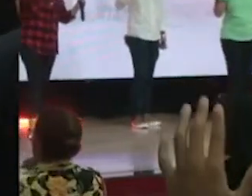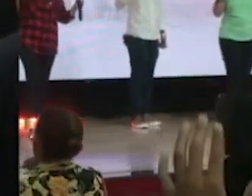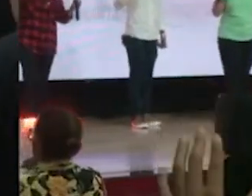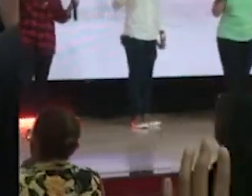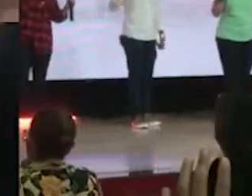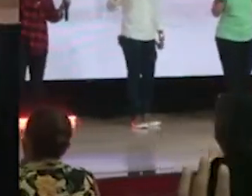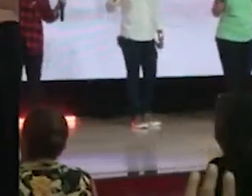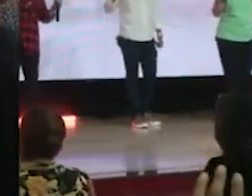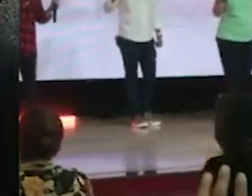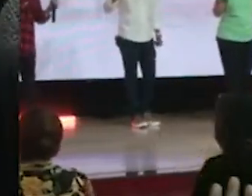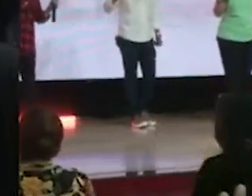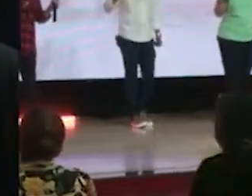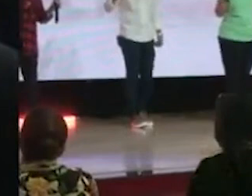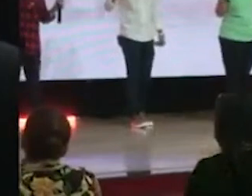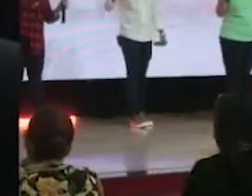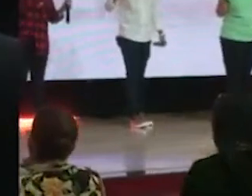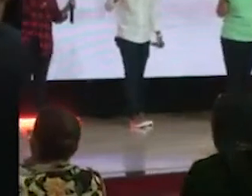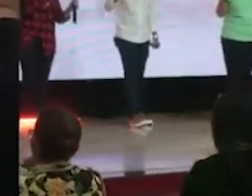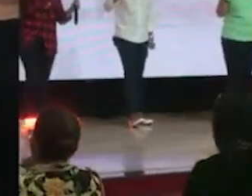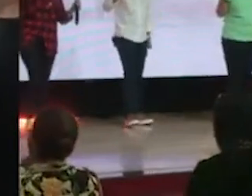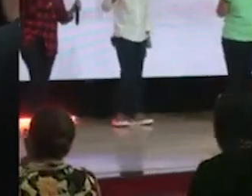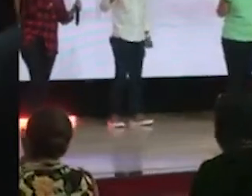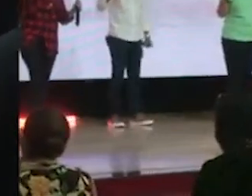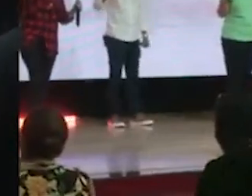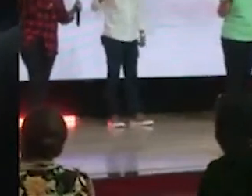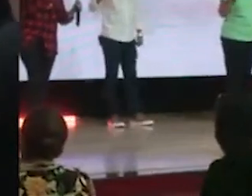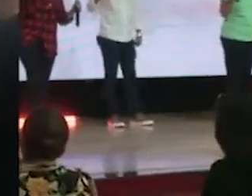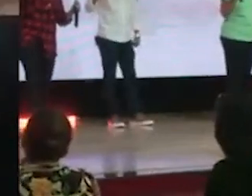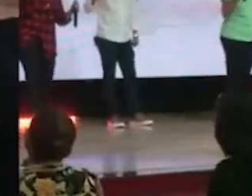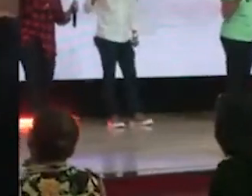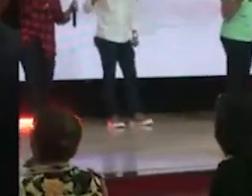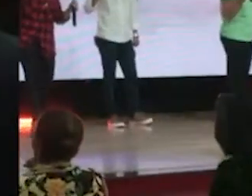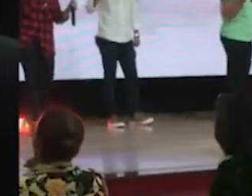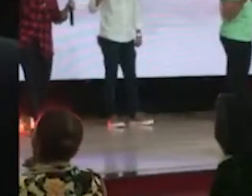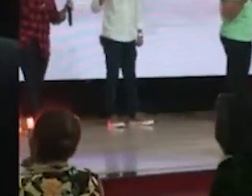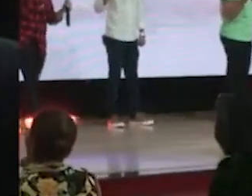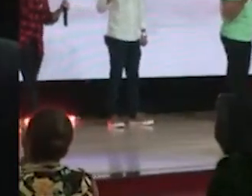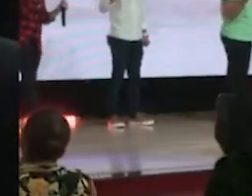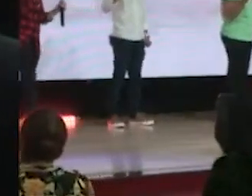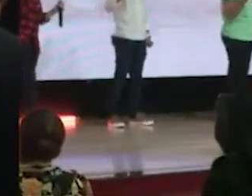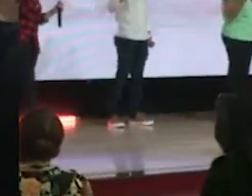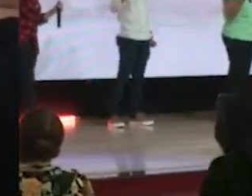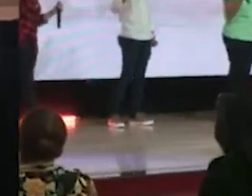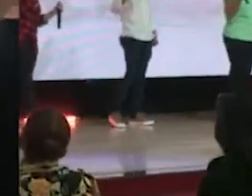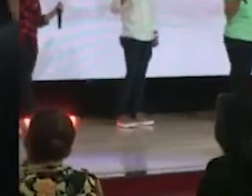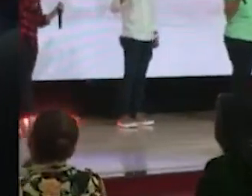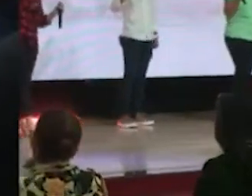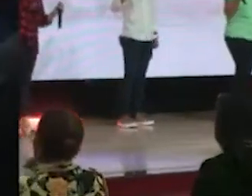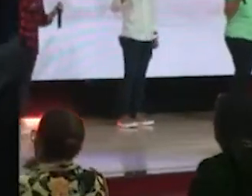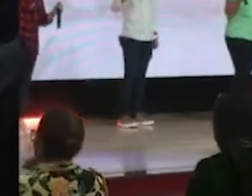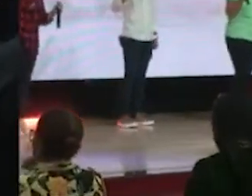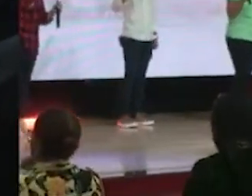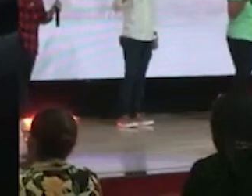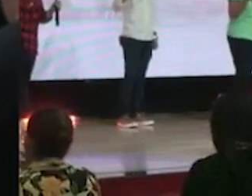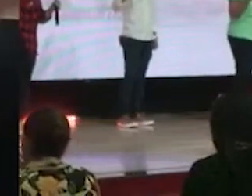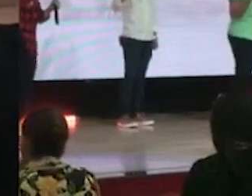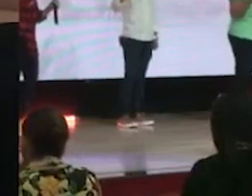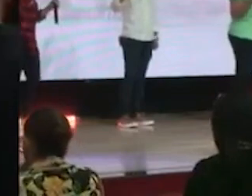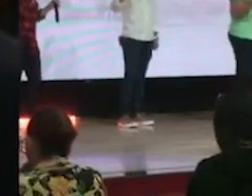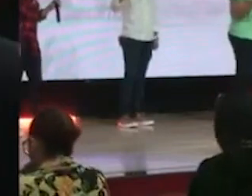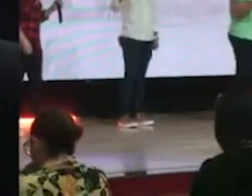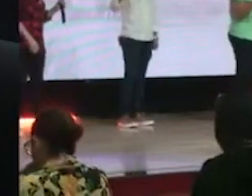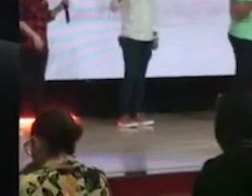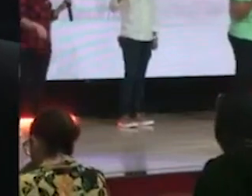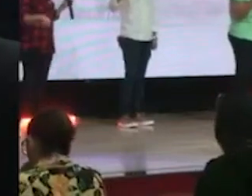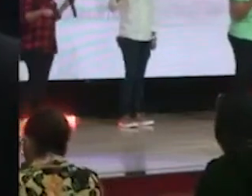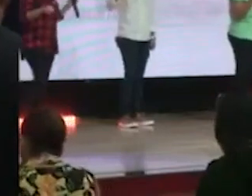nós estamos aqui diante da tua presença Senhor e nós estamos apresentando ó Deus as tuas filhas que estão gerando